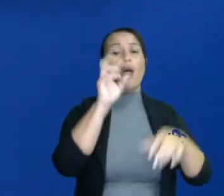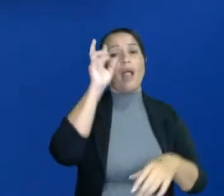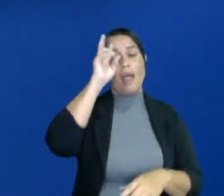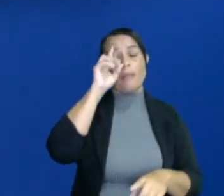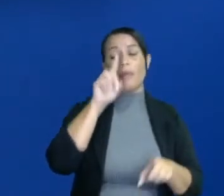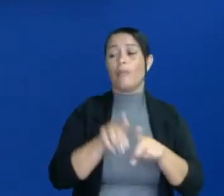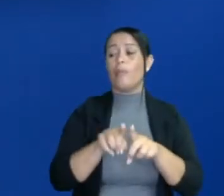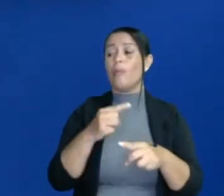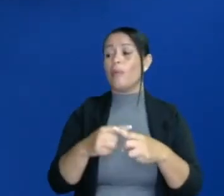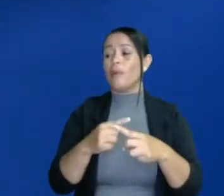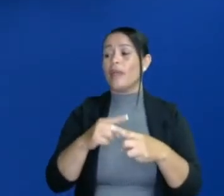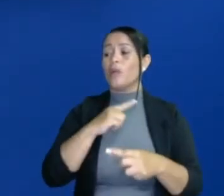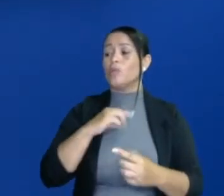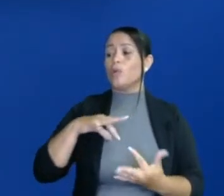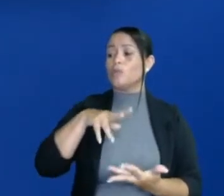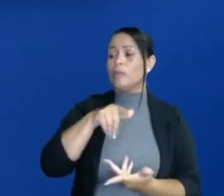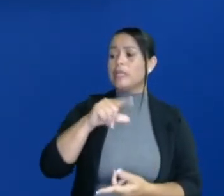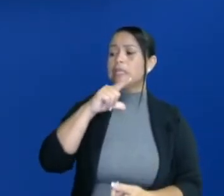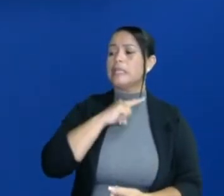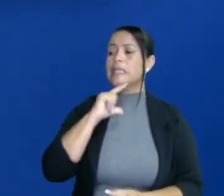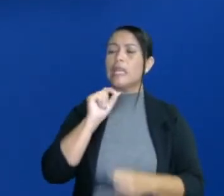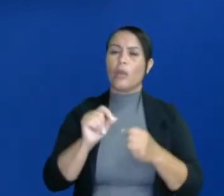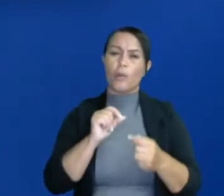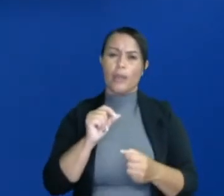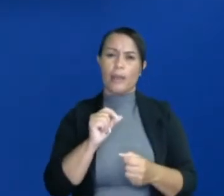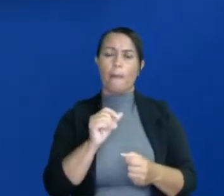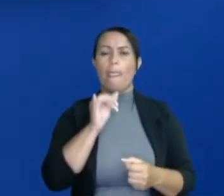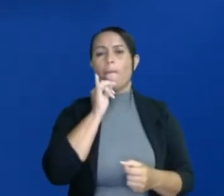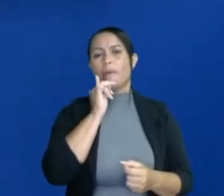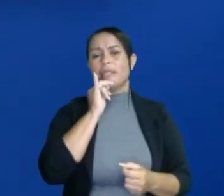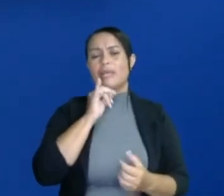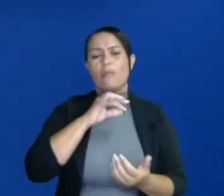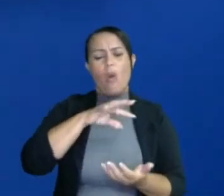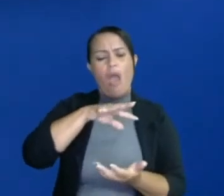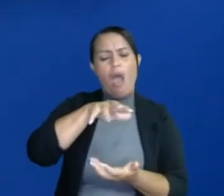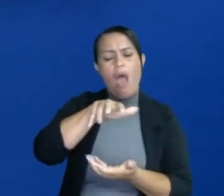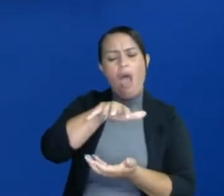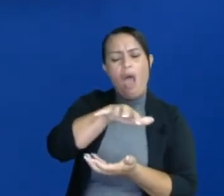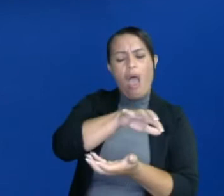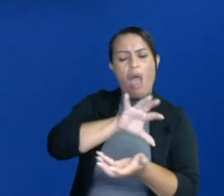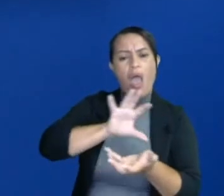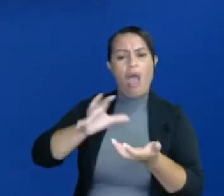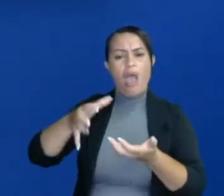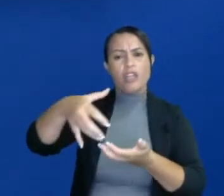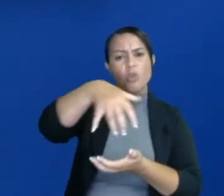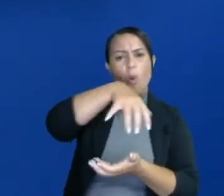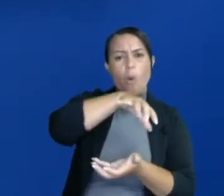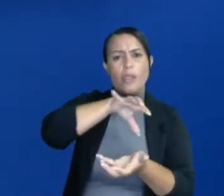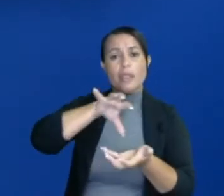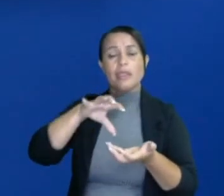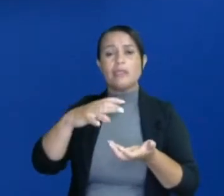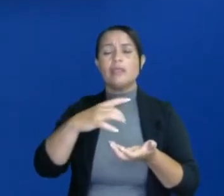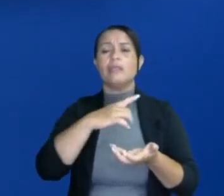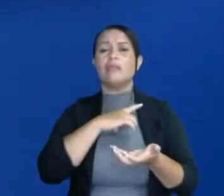Por quê? O nosso planeta ele tem uma forma de um geóide, né? Ou seja, arredondado. Então, você tem aí medidas angulares para o